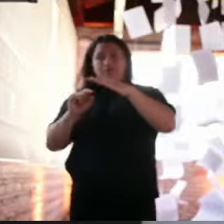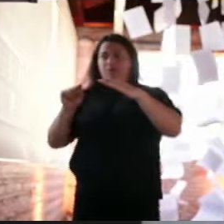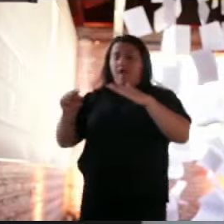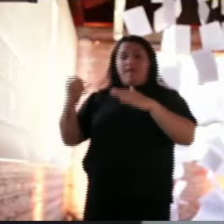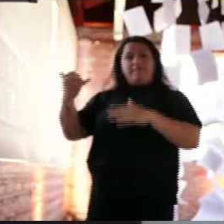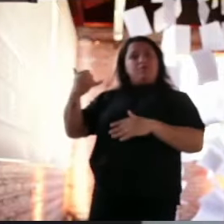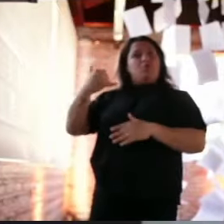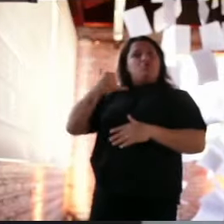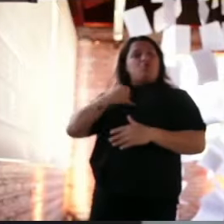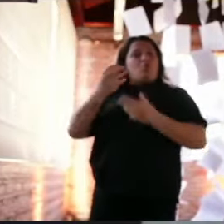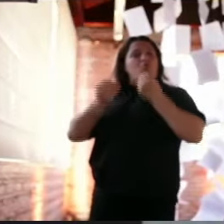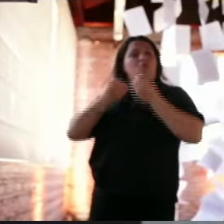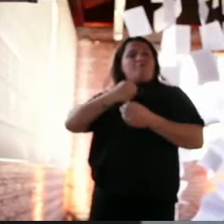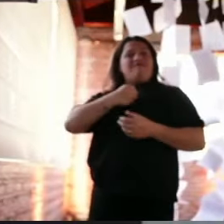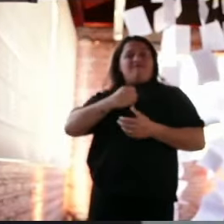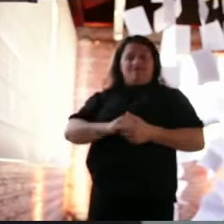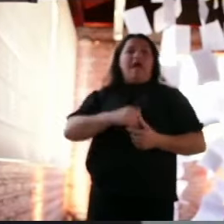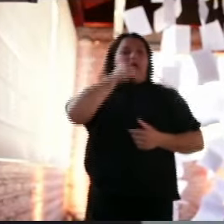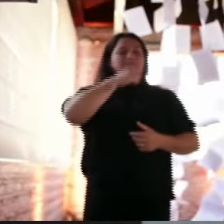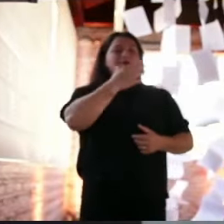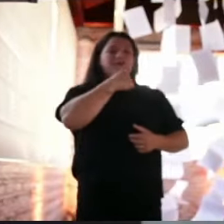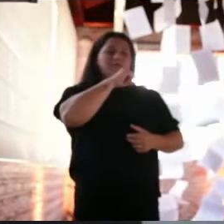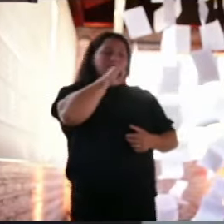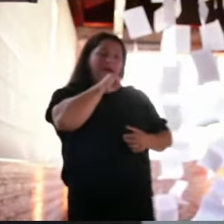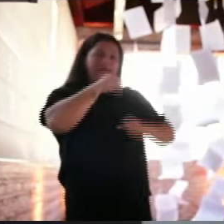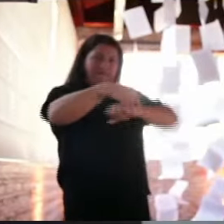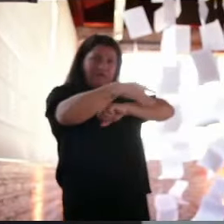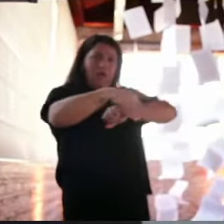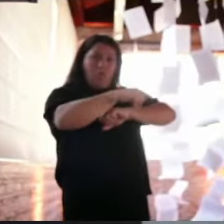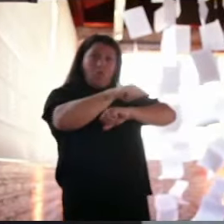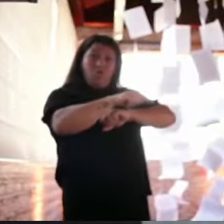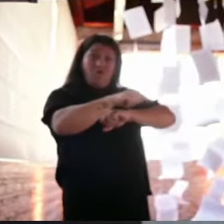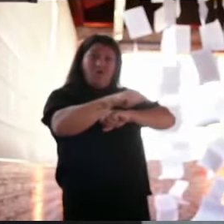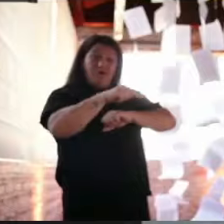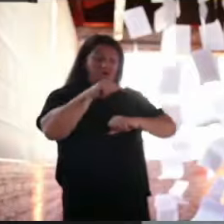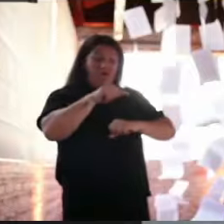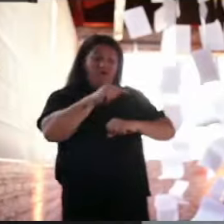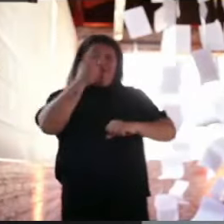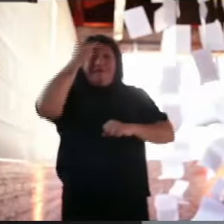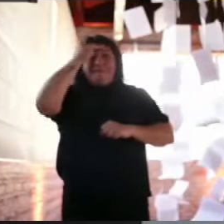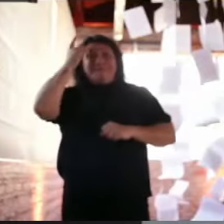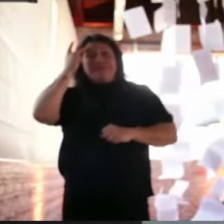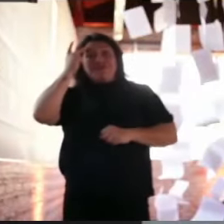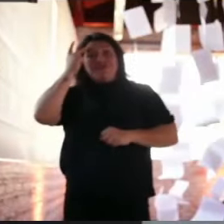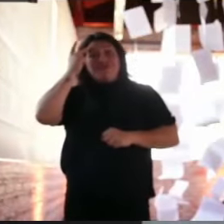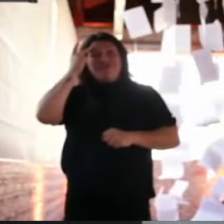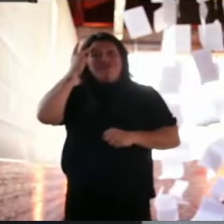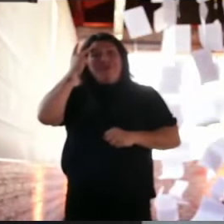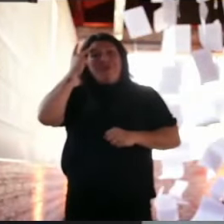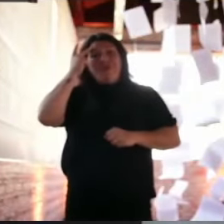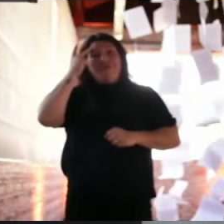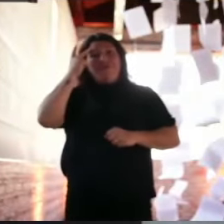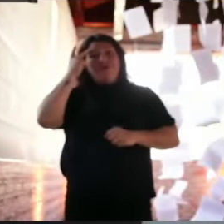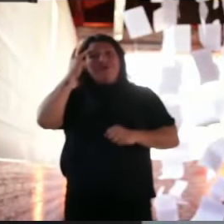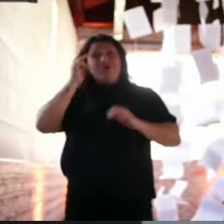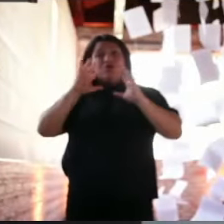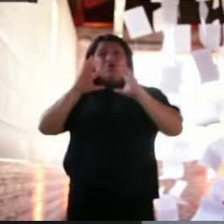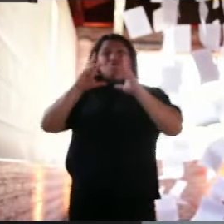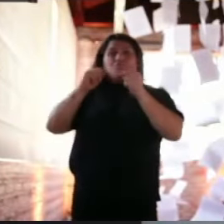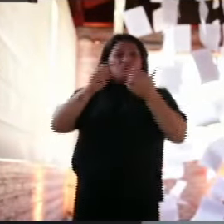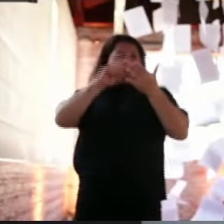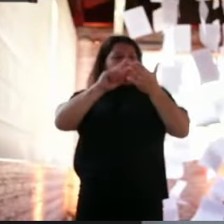relato dessa mulher ela foi tirada dos pais que tava em situação de rua e ela era uma pessoa que contrariava tudo que eu tinha lido